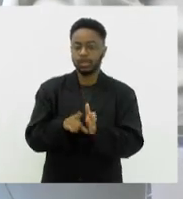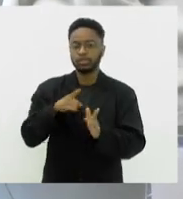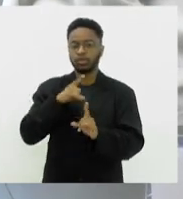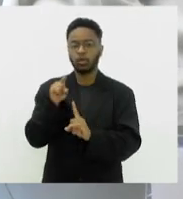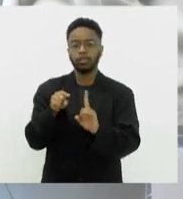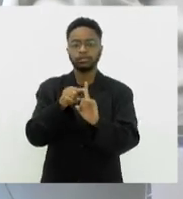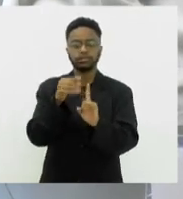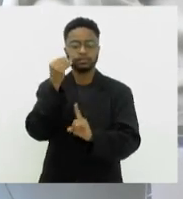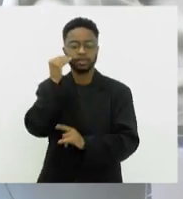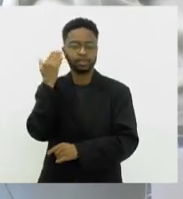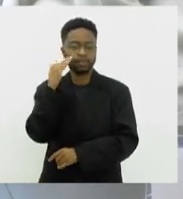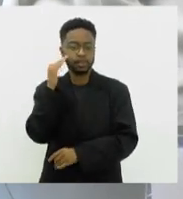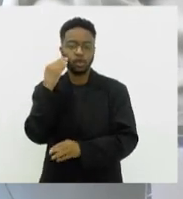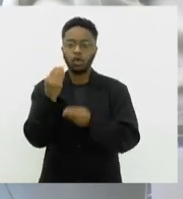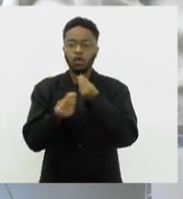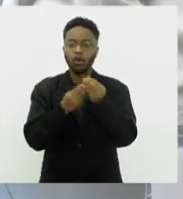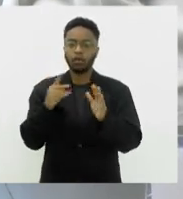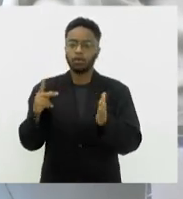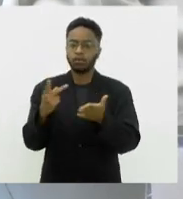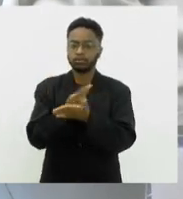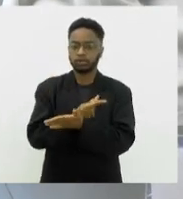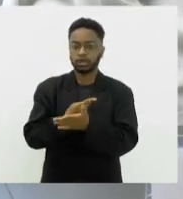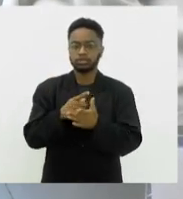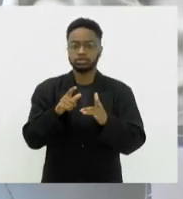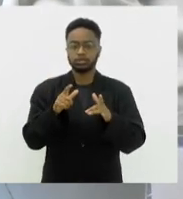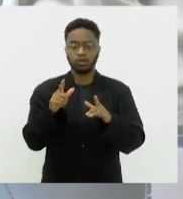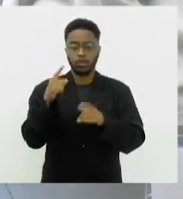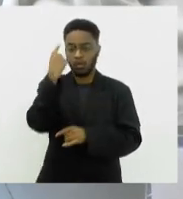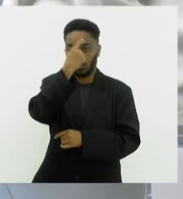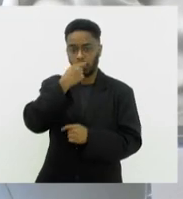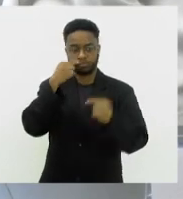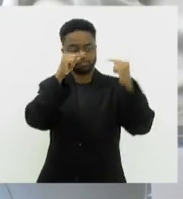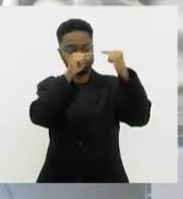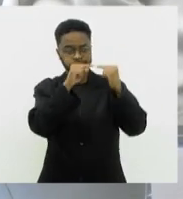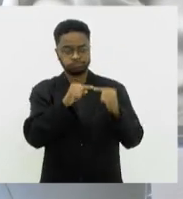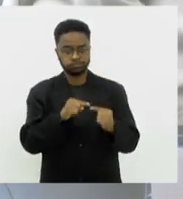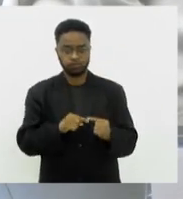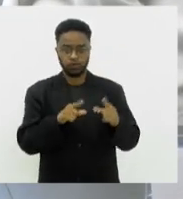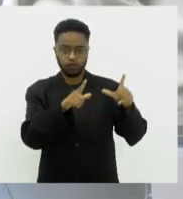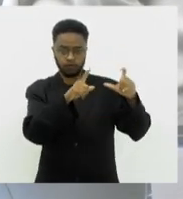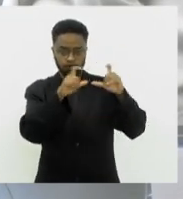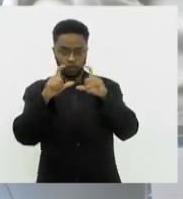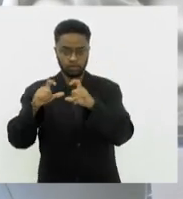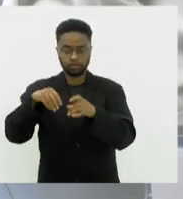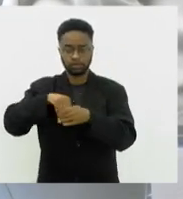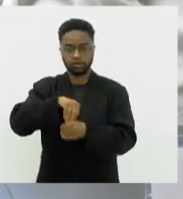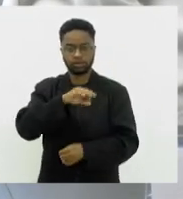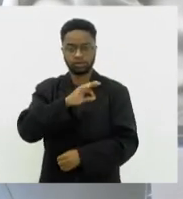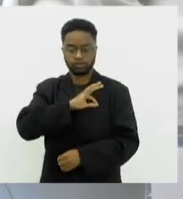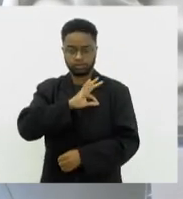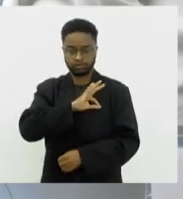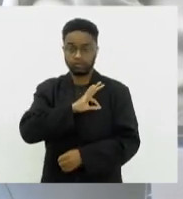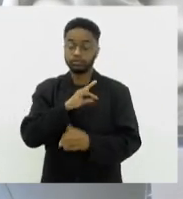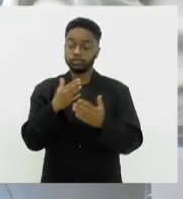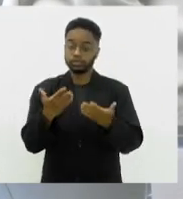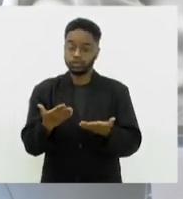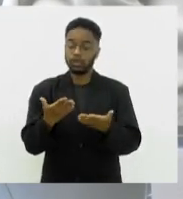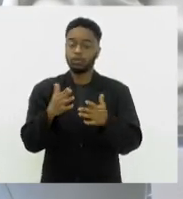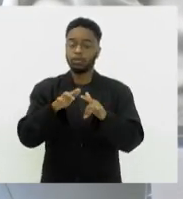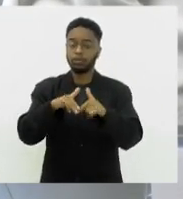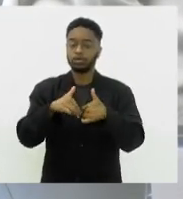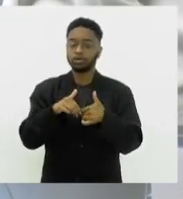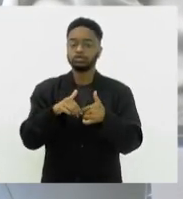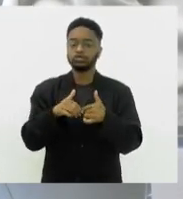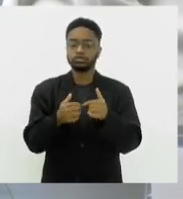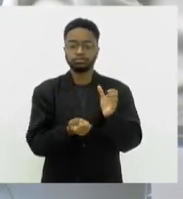de entender a prática do reconhecimento fotográfico em sede policial e as razões pelas quais esse meio de produção